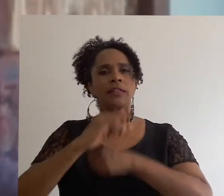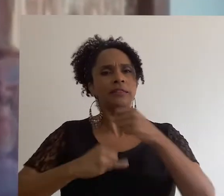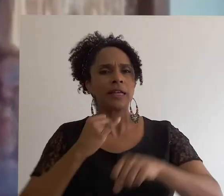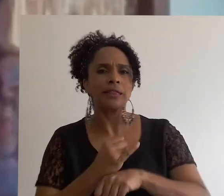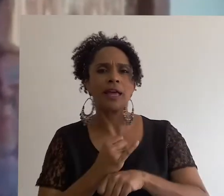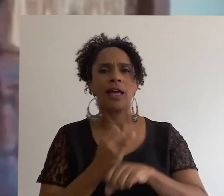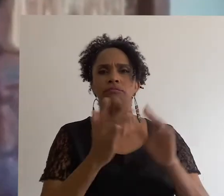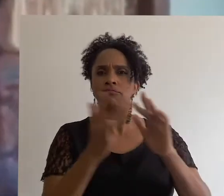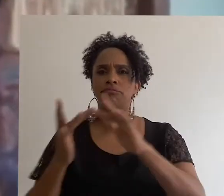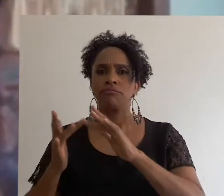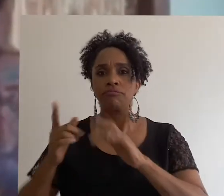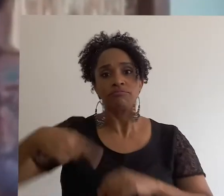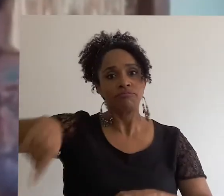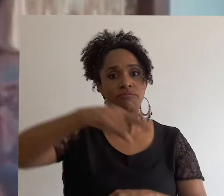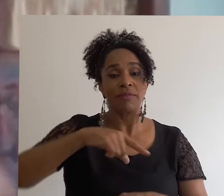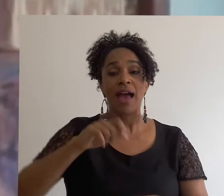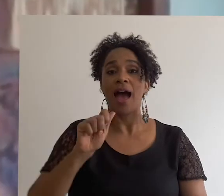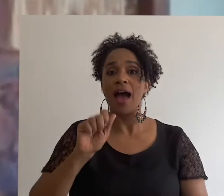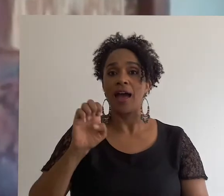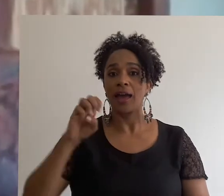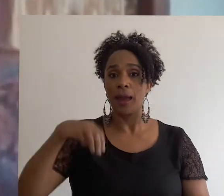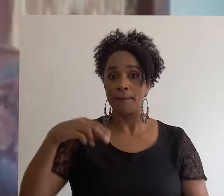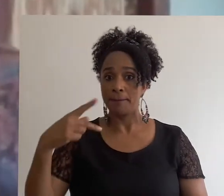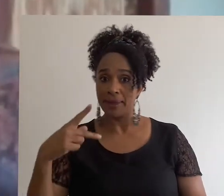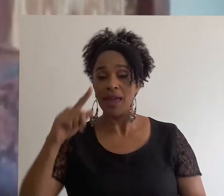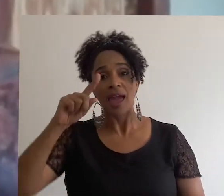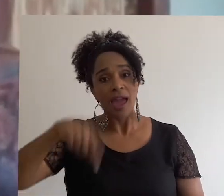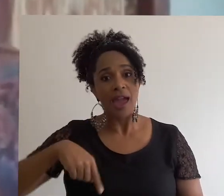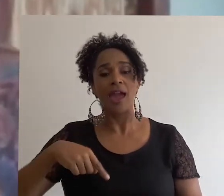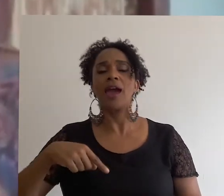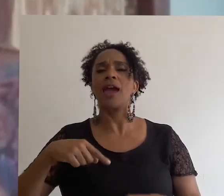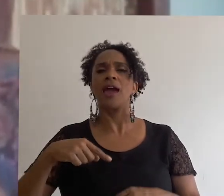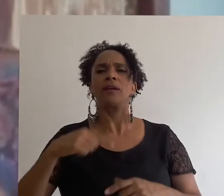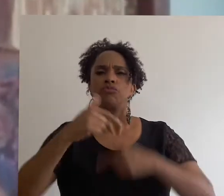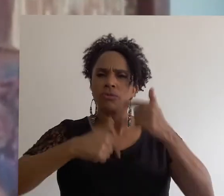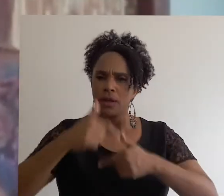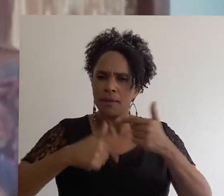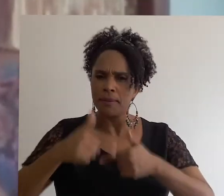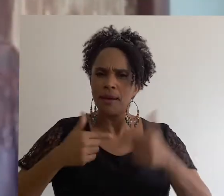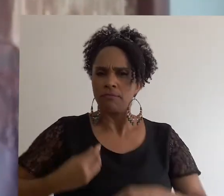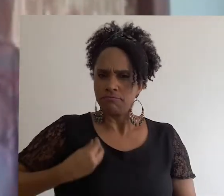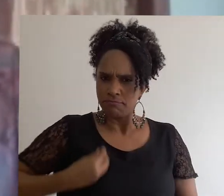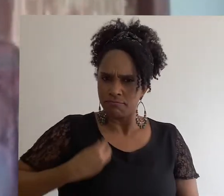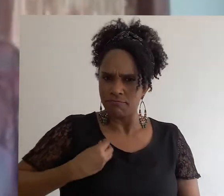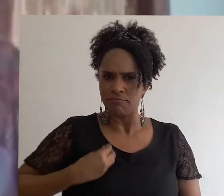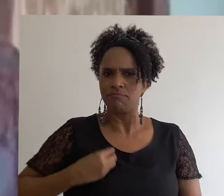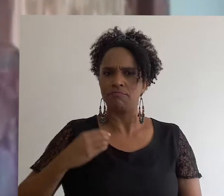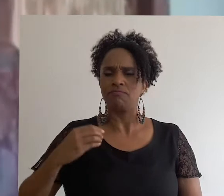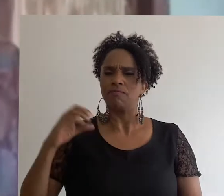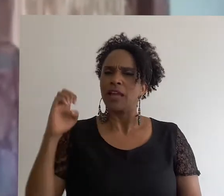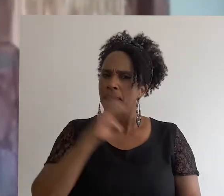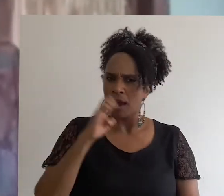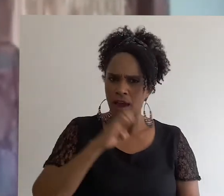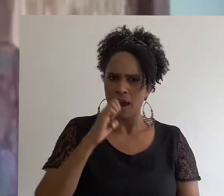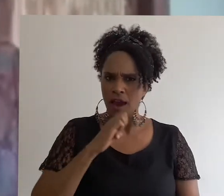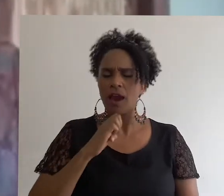das estudantes às AEMPs que foram as atividades emergenciais não presenciais, aprovadas pela Resolução 19.